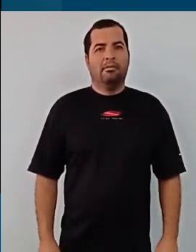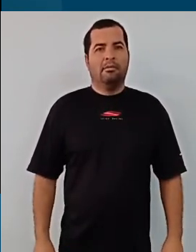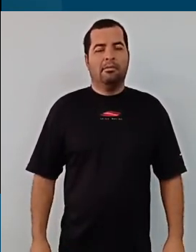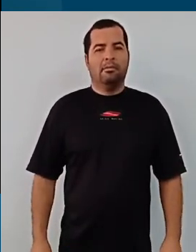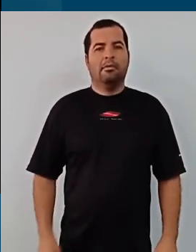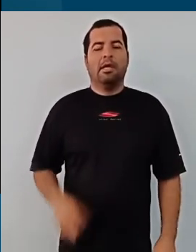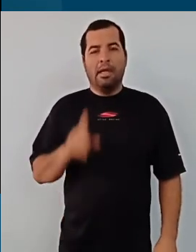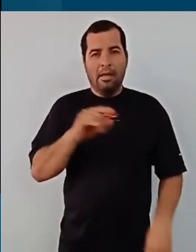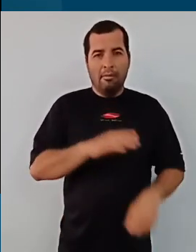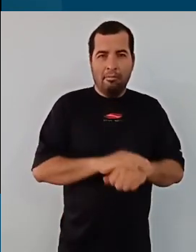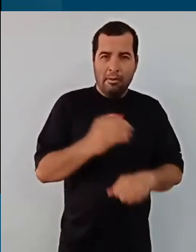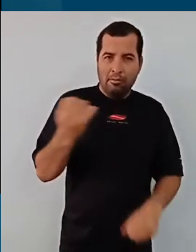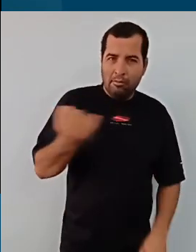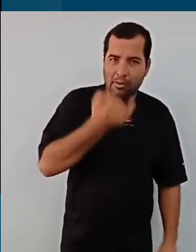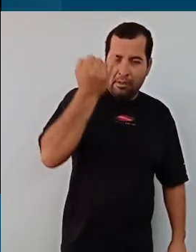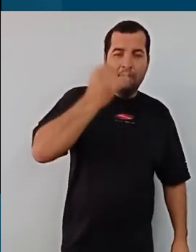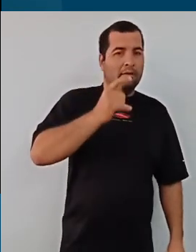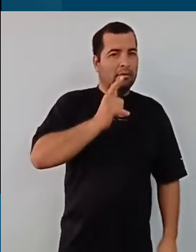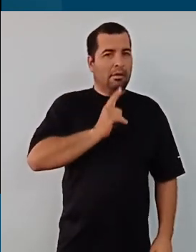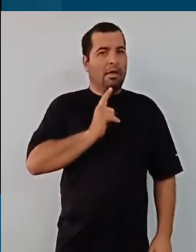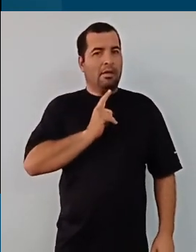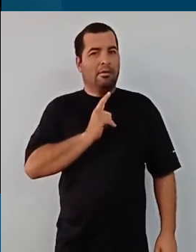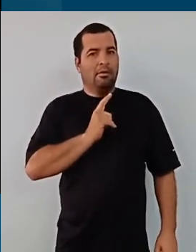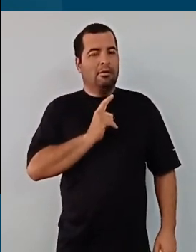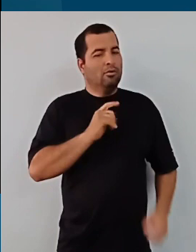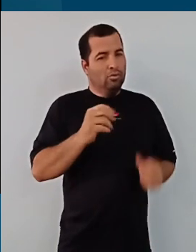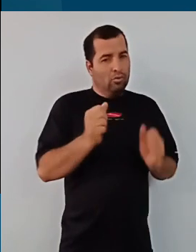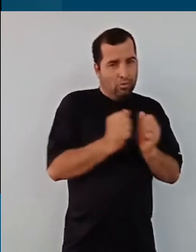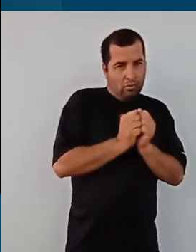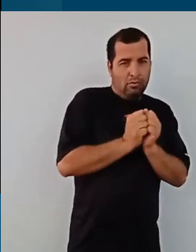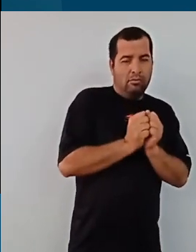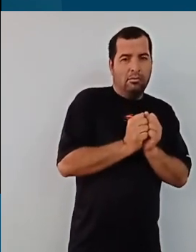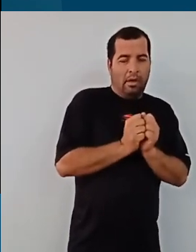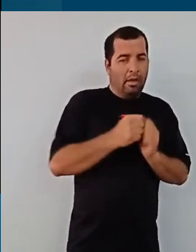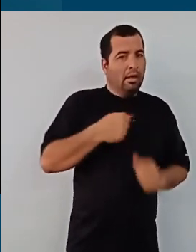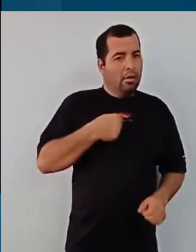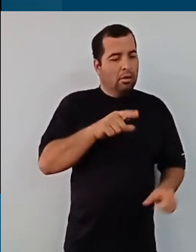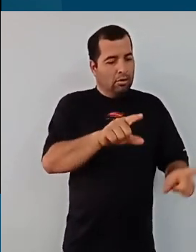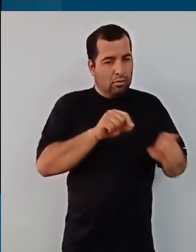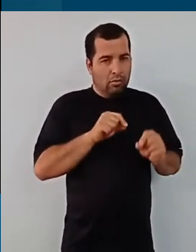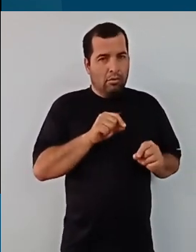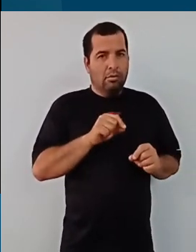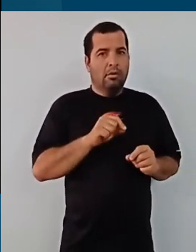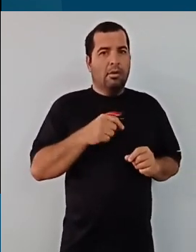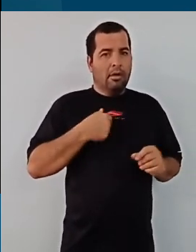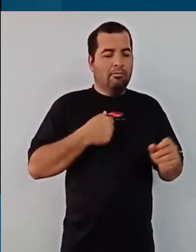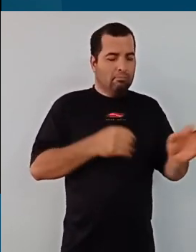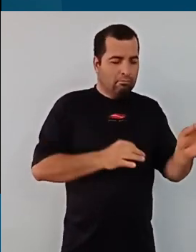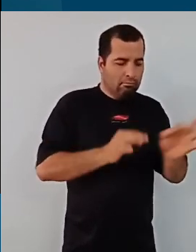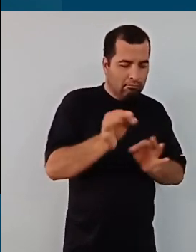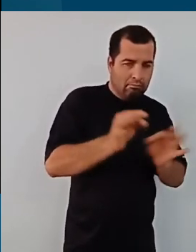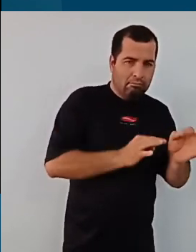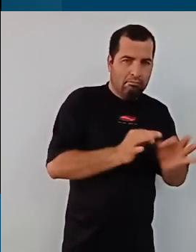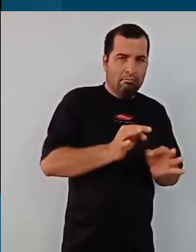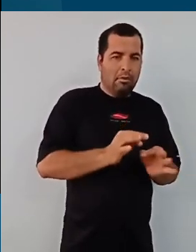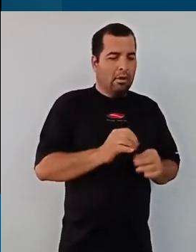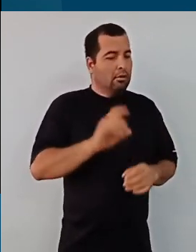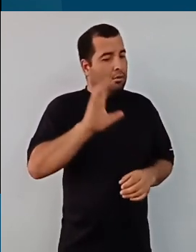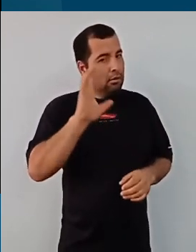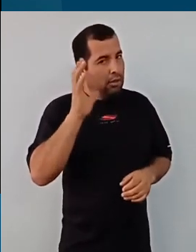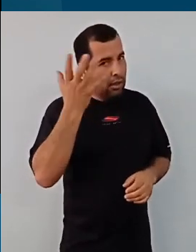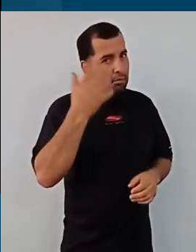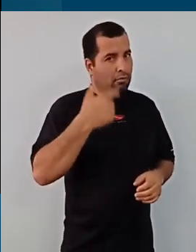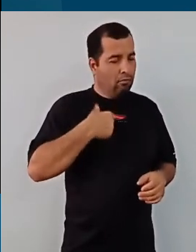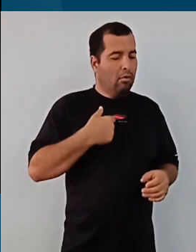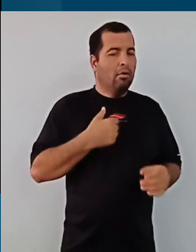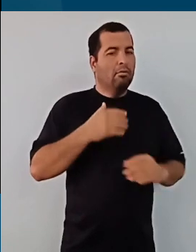é a ferramenta que ele tem que ter embaixo do braço. Eu escolho essas habilidades para trabalhar nesse período, avalio, quer dizer, vou